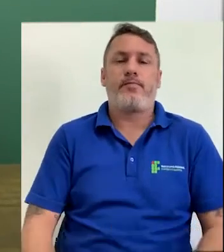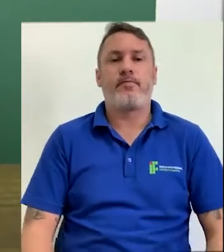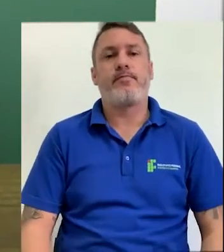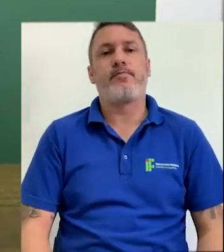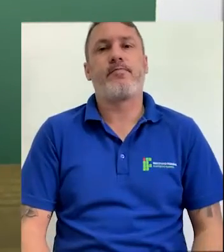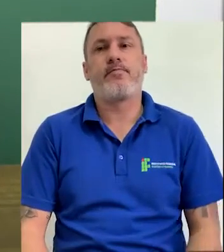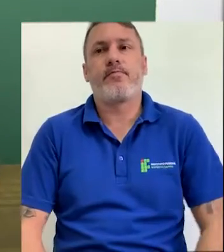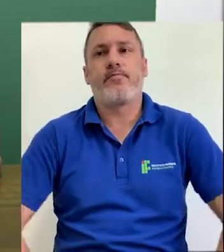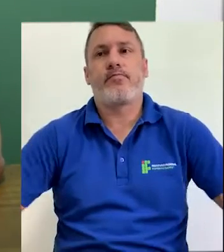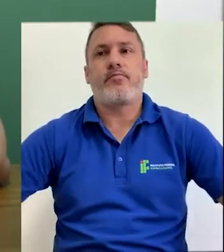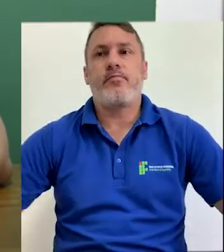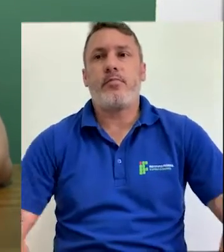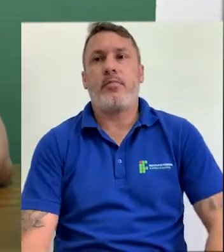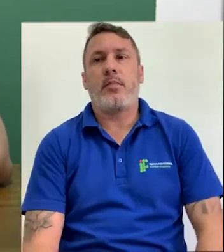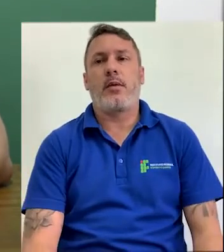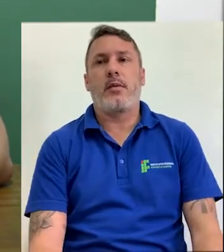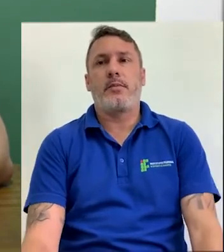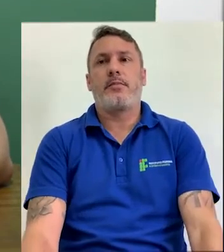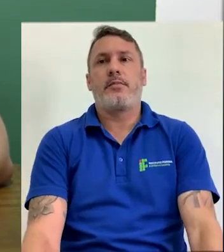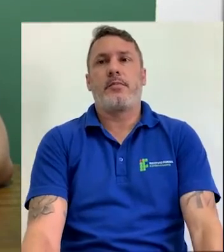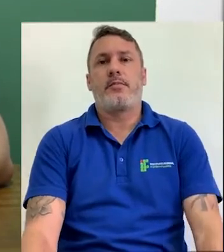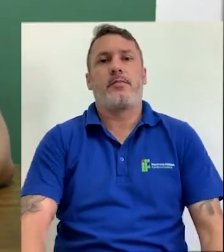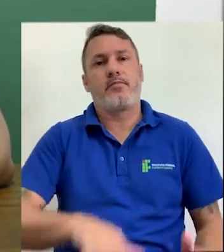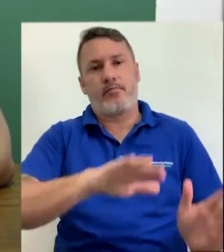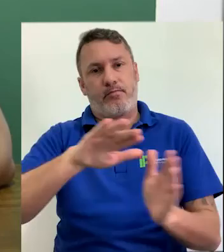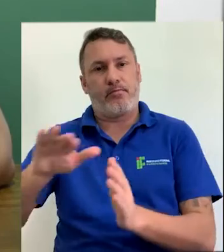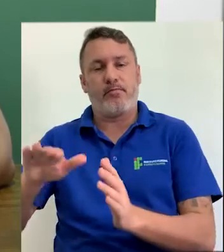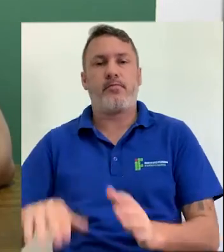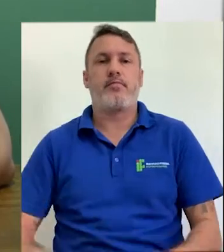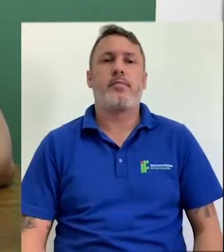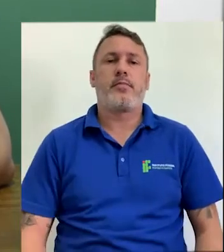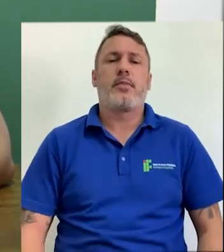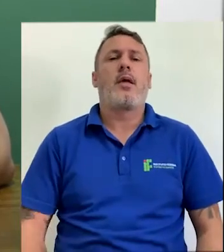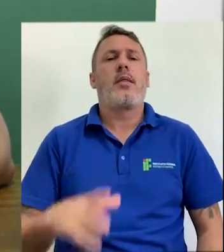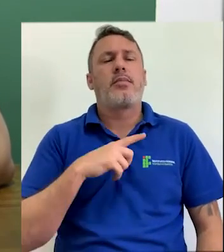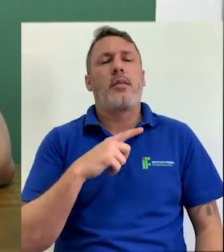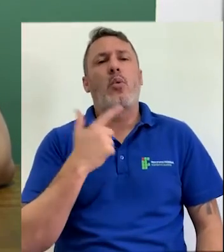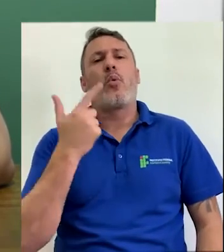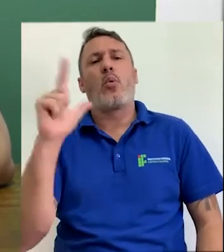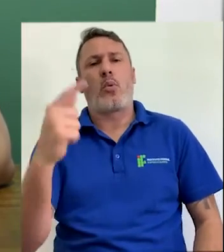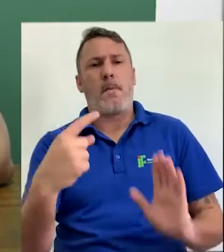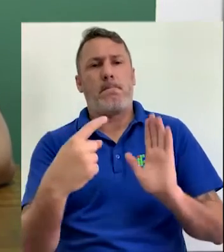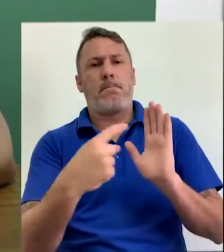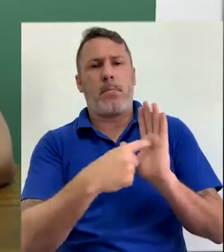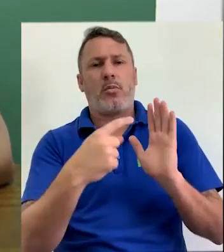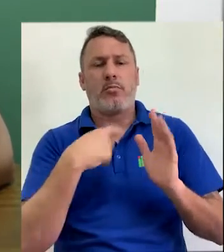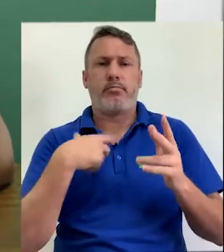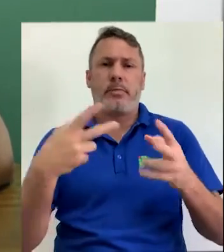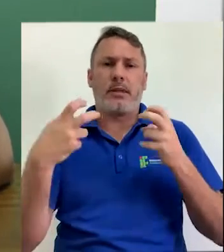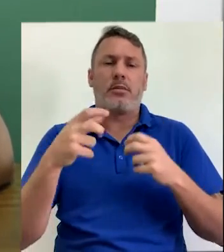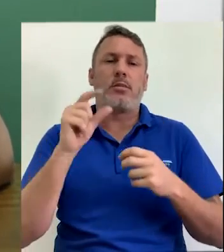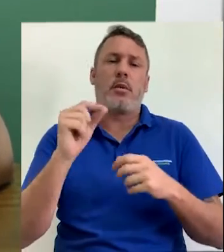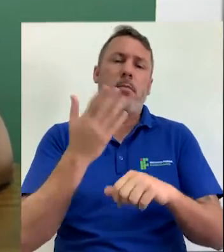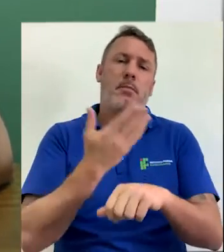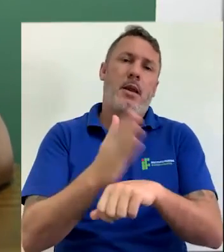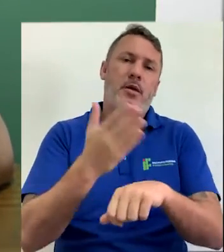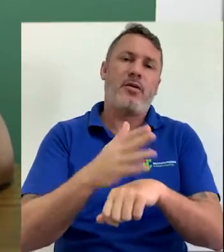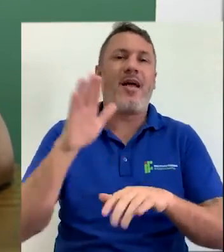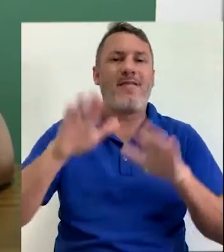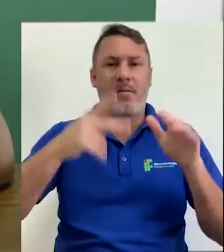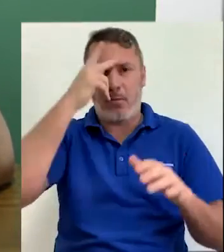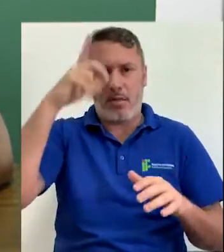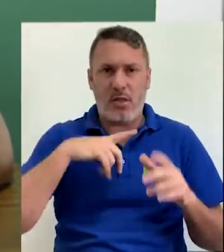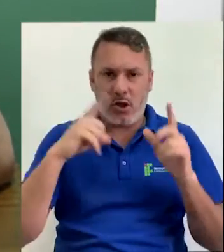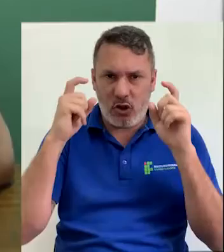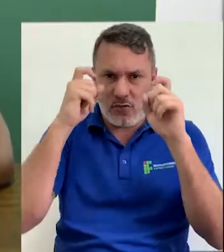Um outro tópico que nós percebemos em nossas práticas é não anotar